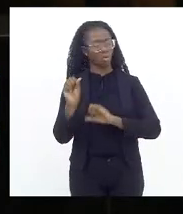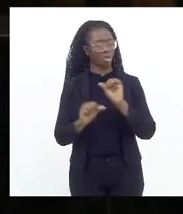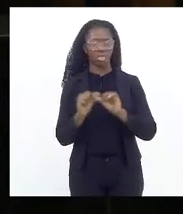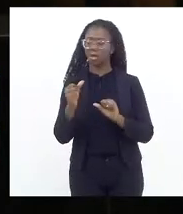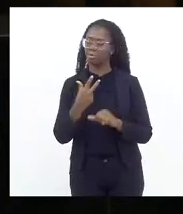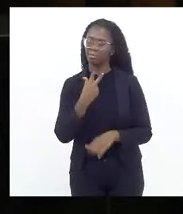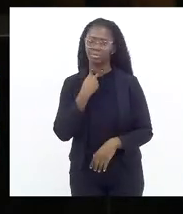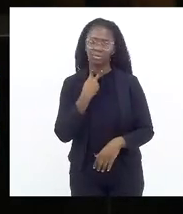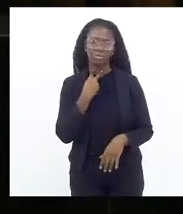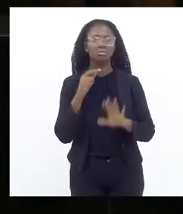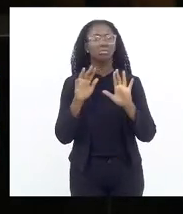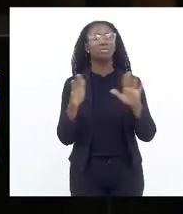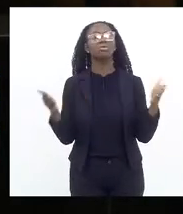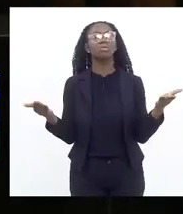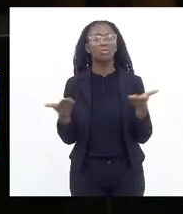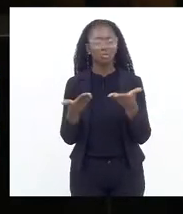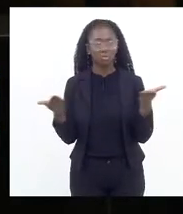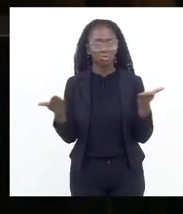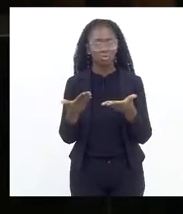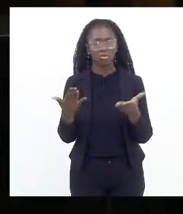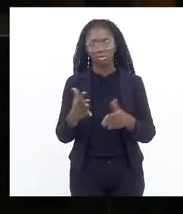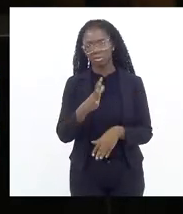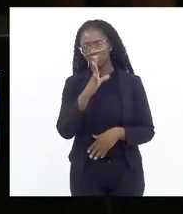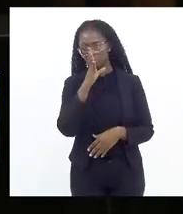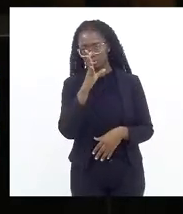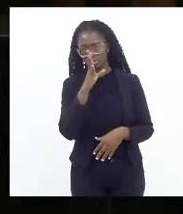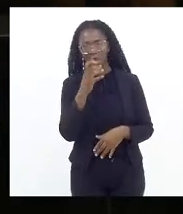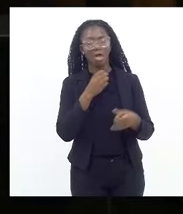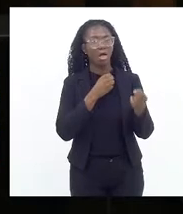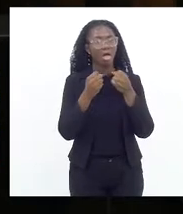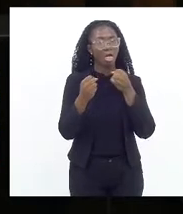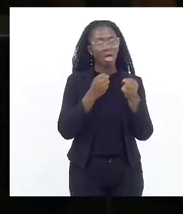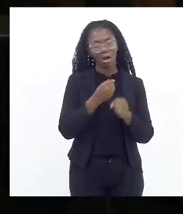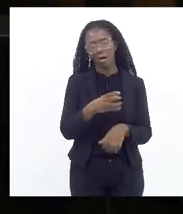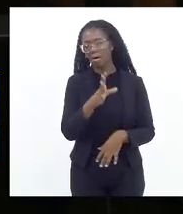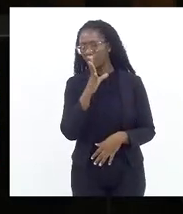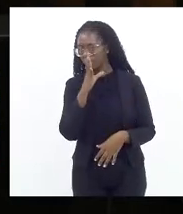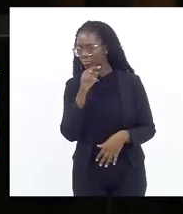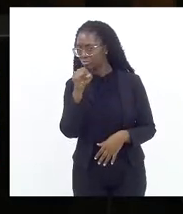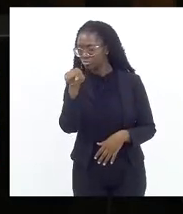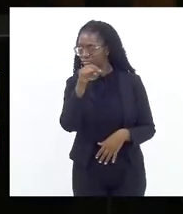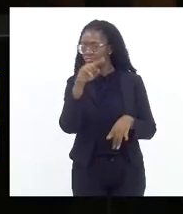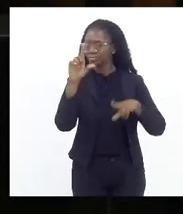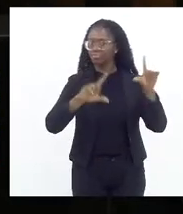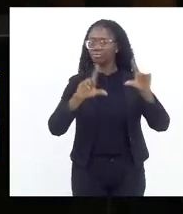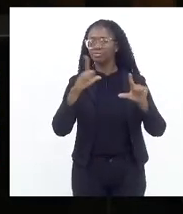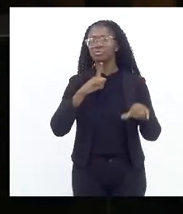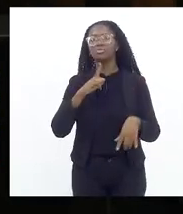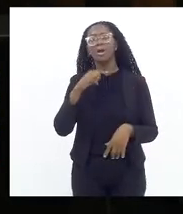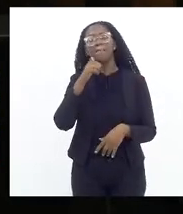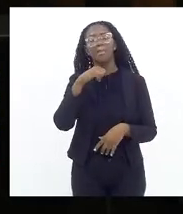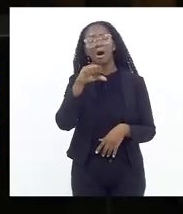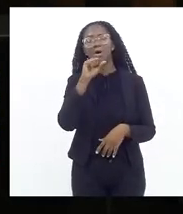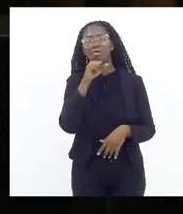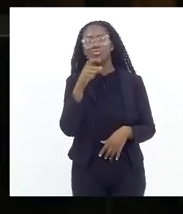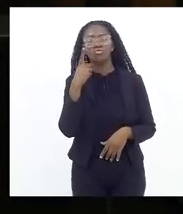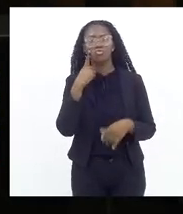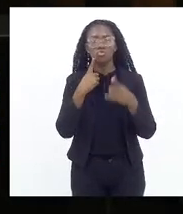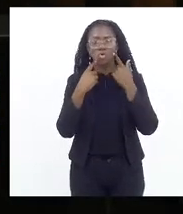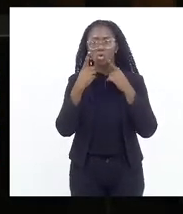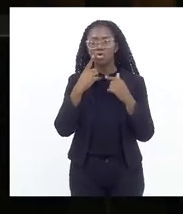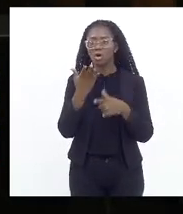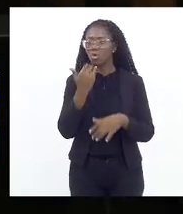irreversíveis. Mas hoje, Tia Ju, nós assistimos reportagens onde tem mães chorando que não